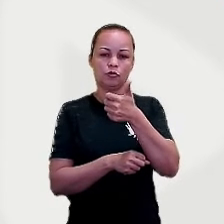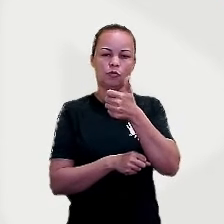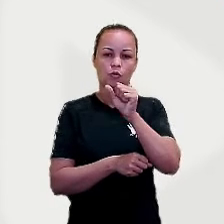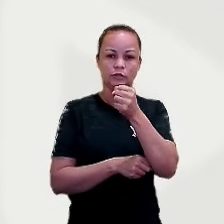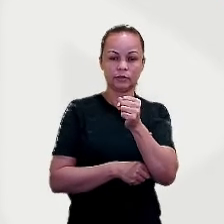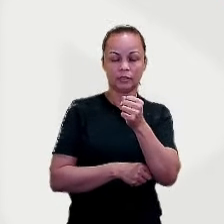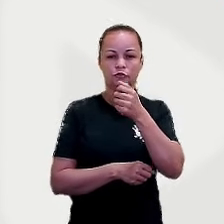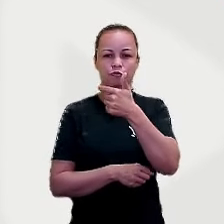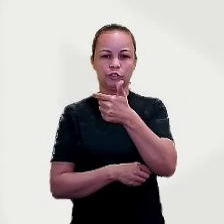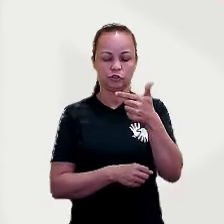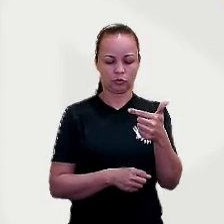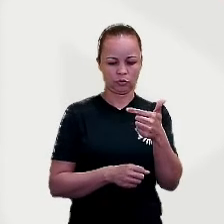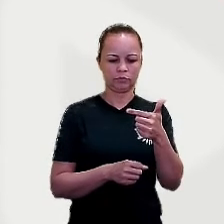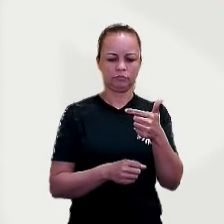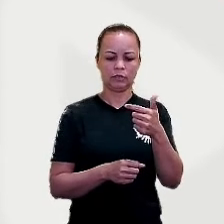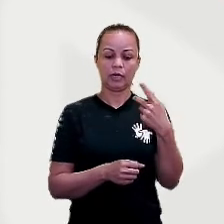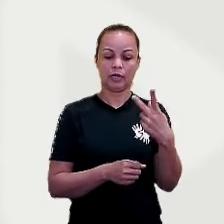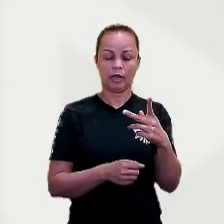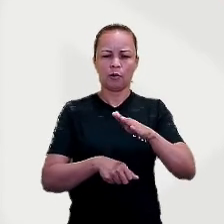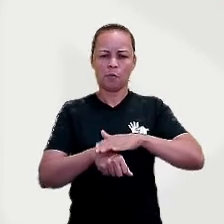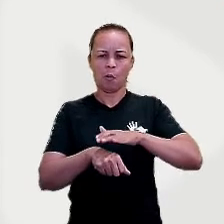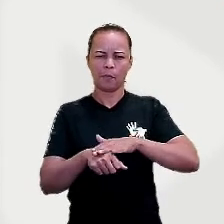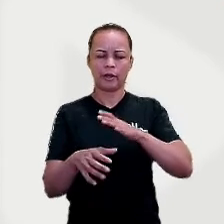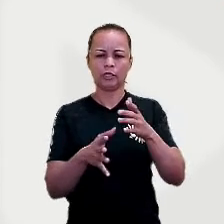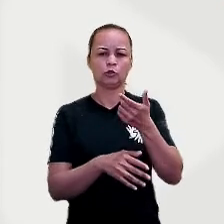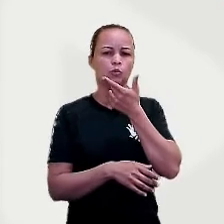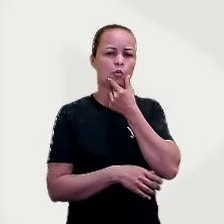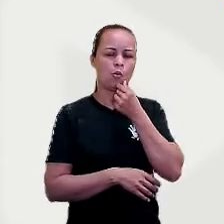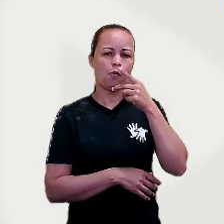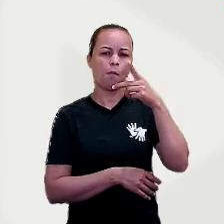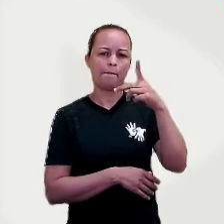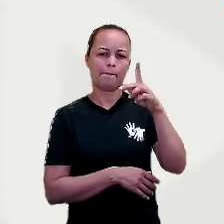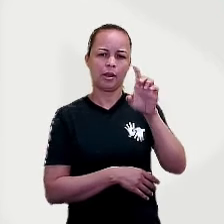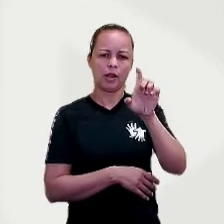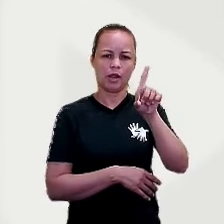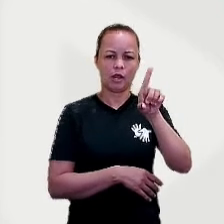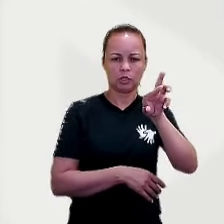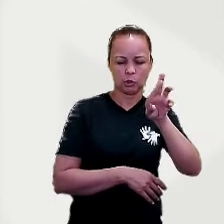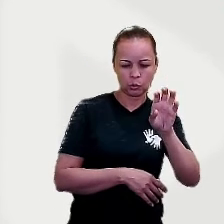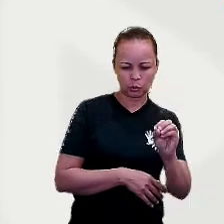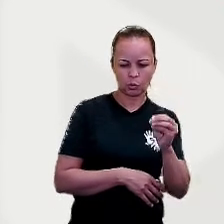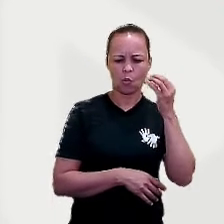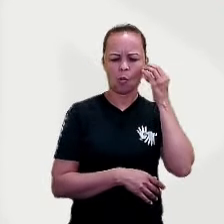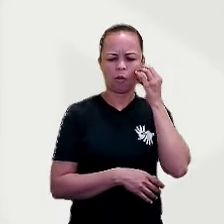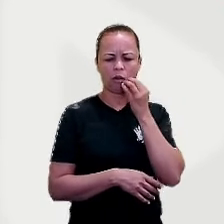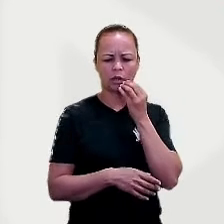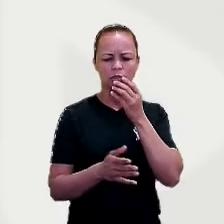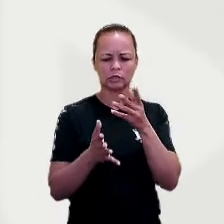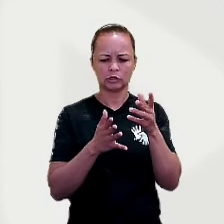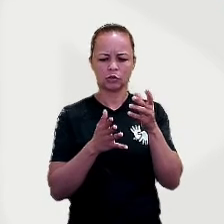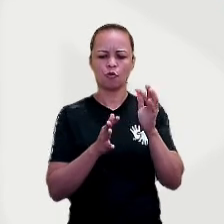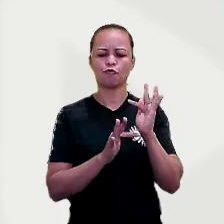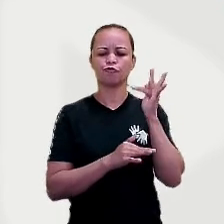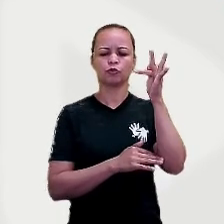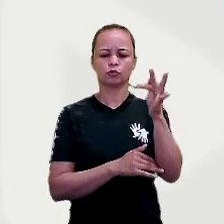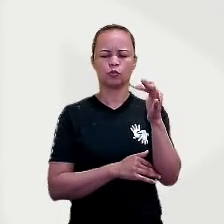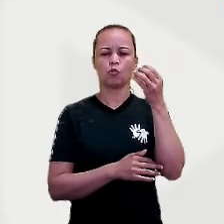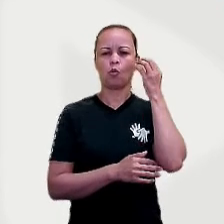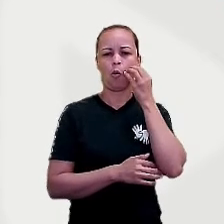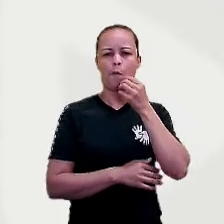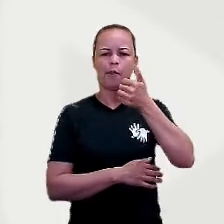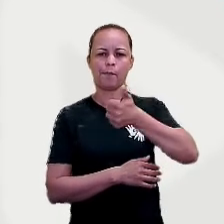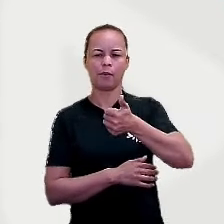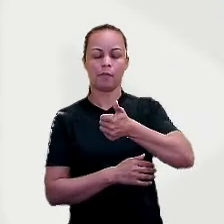1822. Naquela ocasião, Dom Pedro, futuro Dom Pedro I, posicionado às margens do rio Ipiranga, em São Paulo, declarou a independência